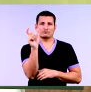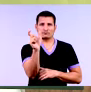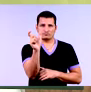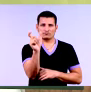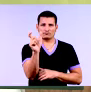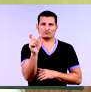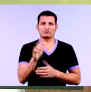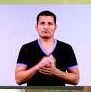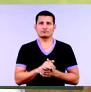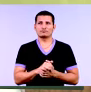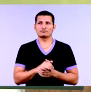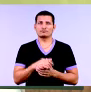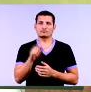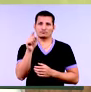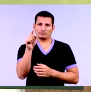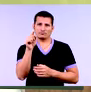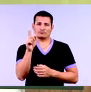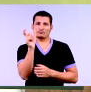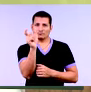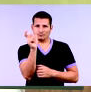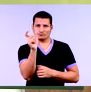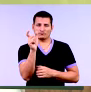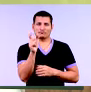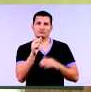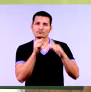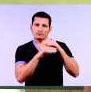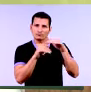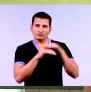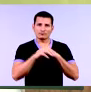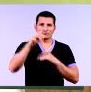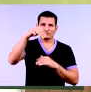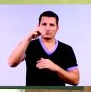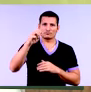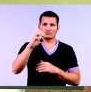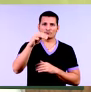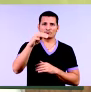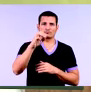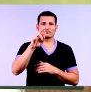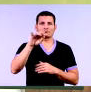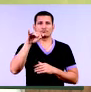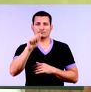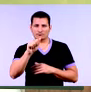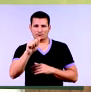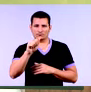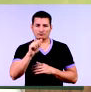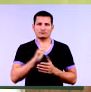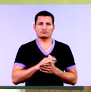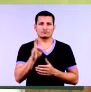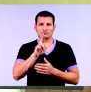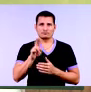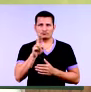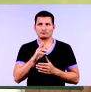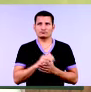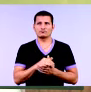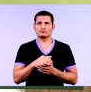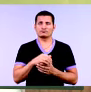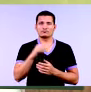variável. Lembrando que a variável é um espaço em memória que a gente utiliza para estar utilizando em tempo de execução. Enquanto a página